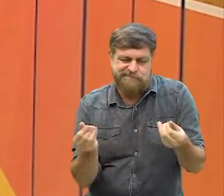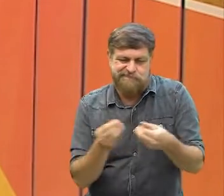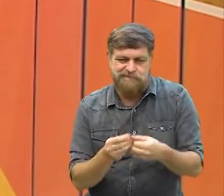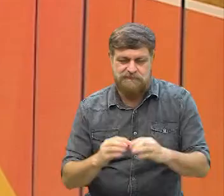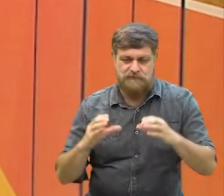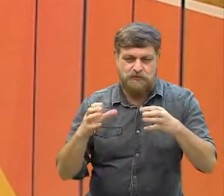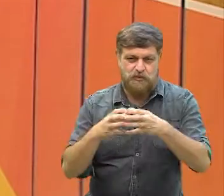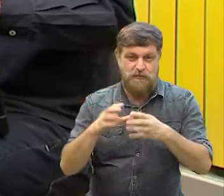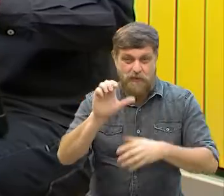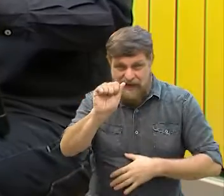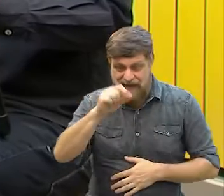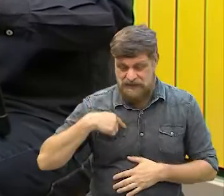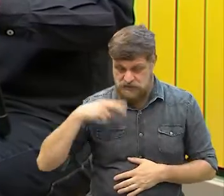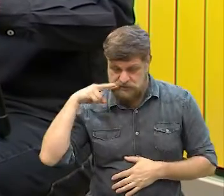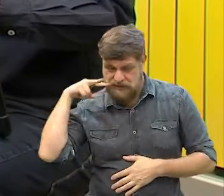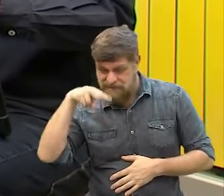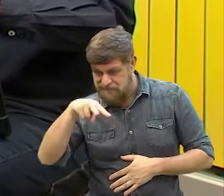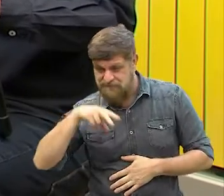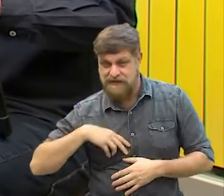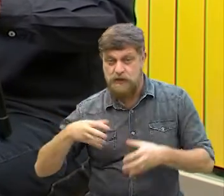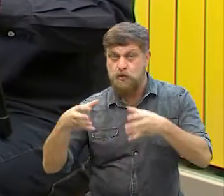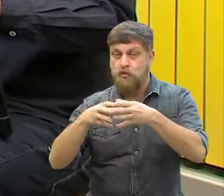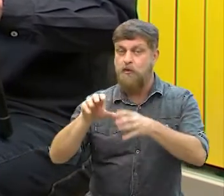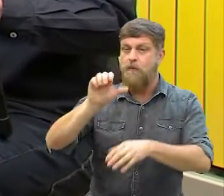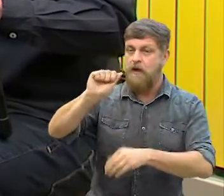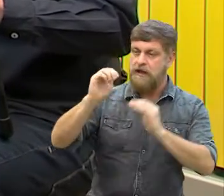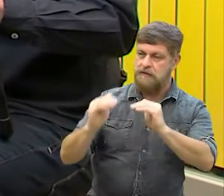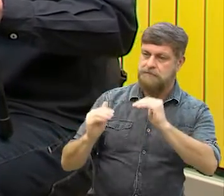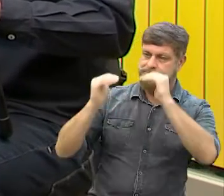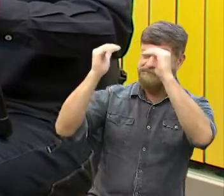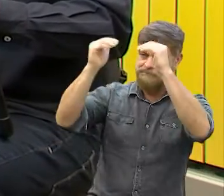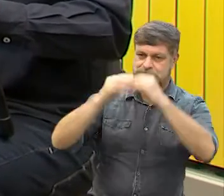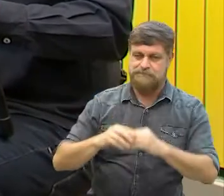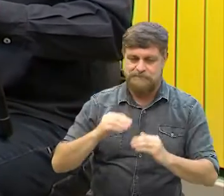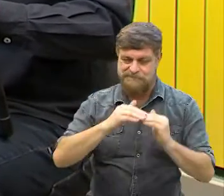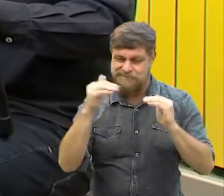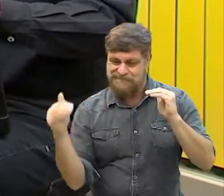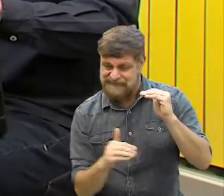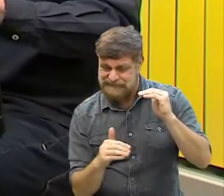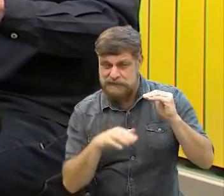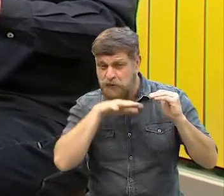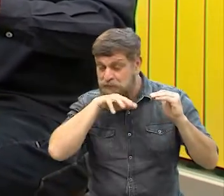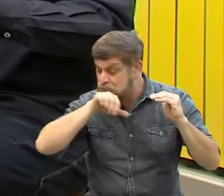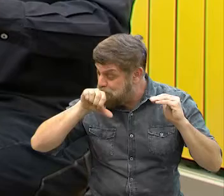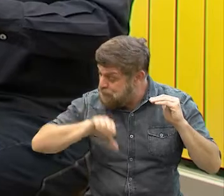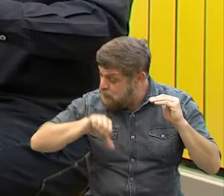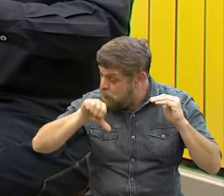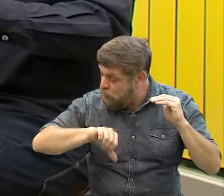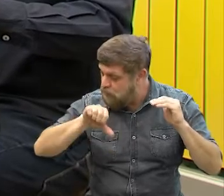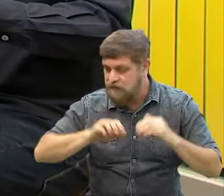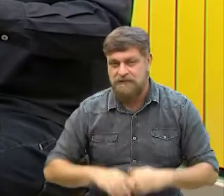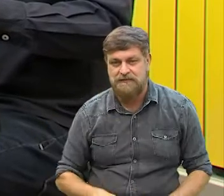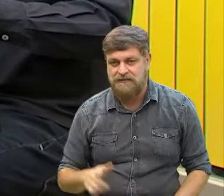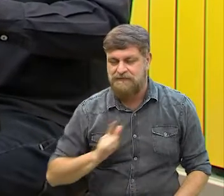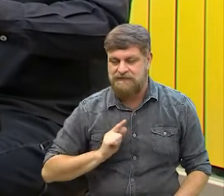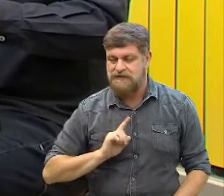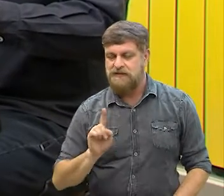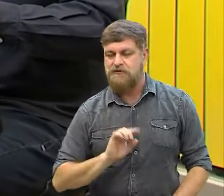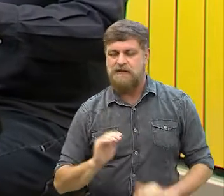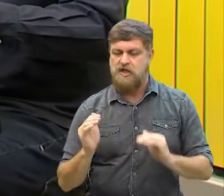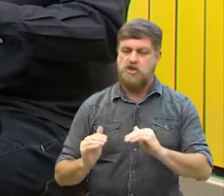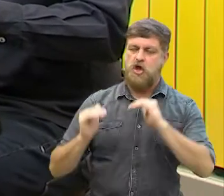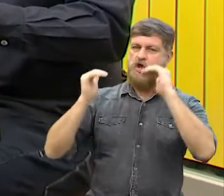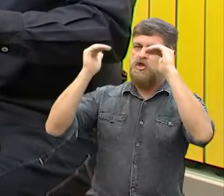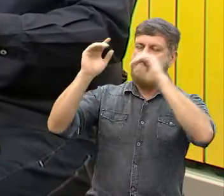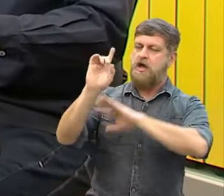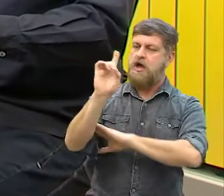jogo ruim, e na Série A, tô falando, nas divisões inferiores é pior ainda. Então, o sarrafo não tá tão lá no alto,